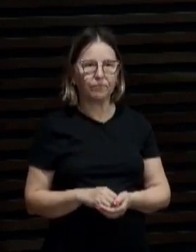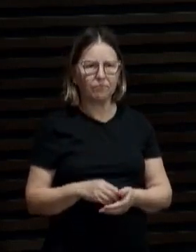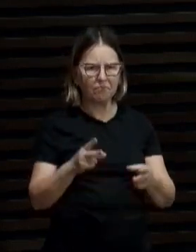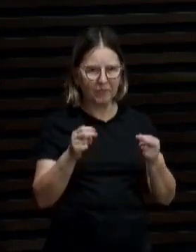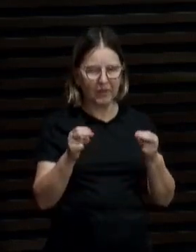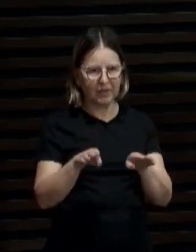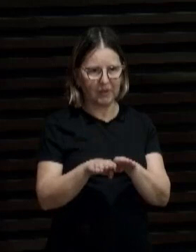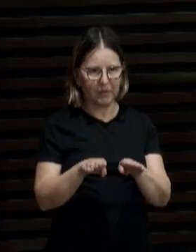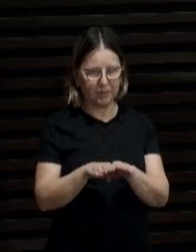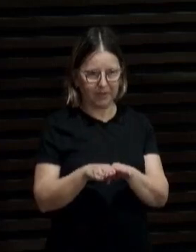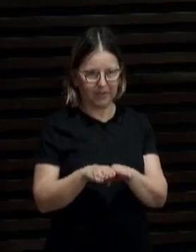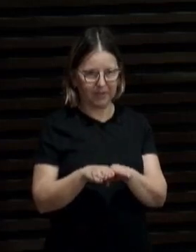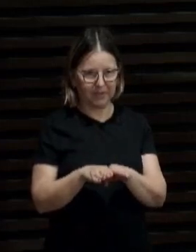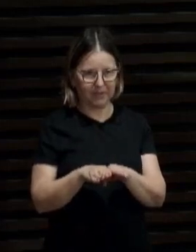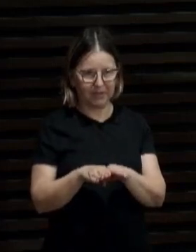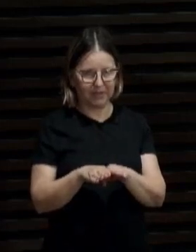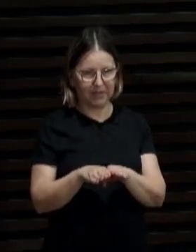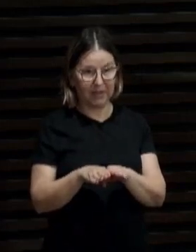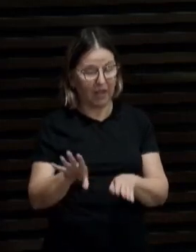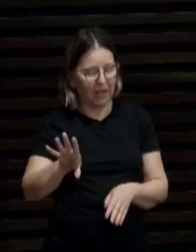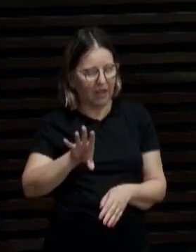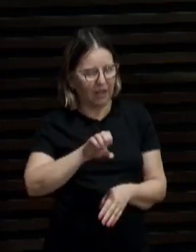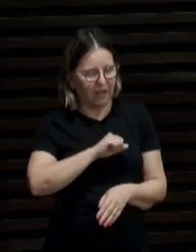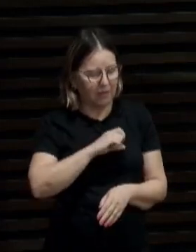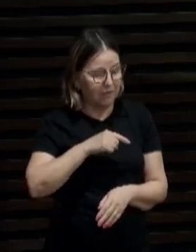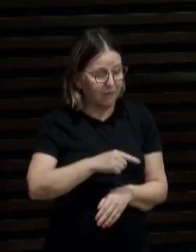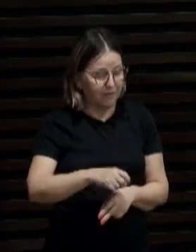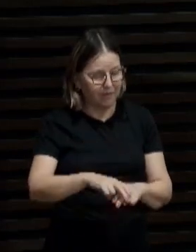possuíam, além de um profundo amor pelo Senhor, eles